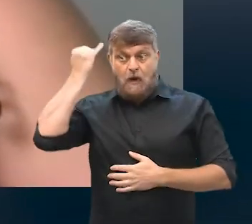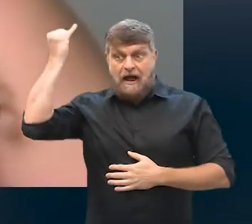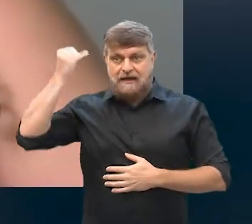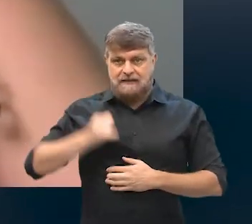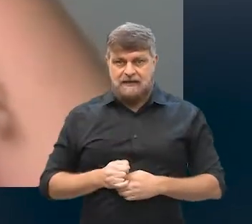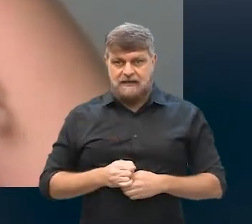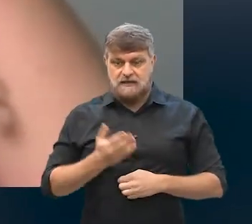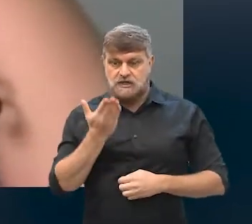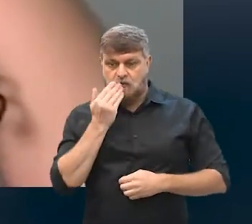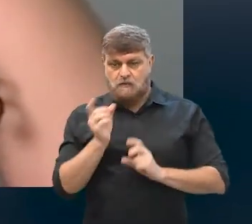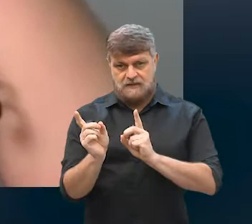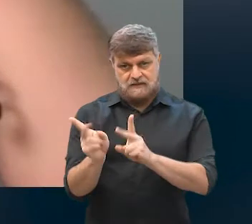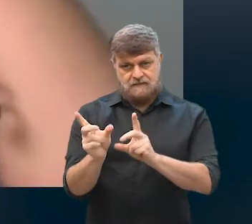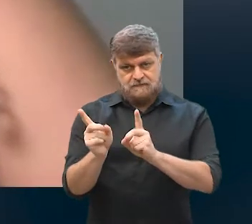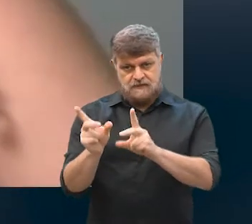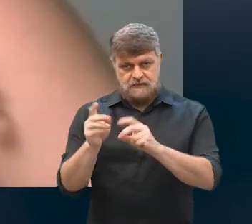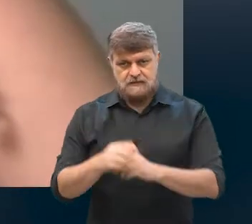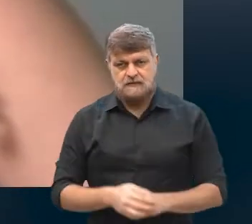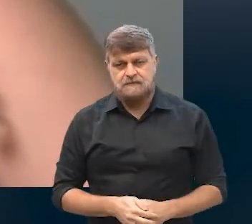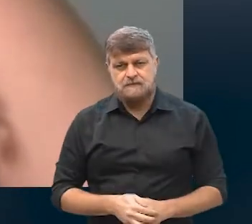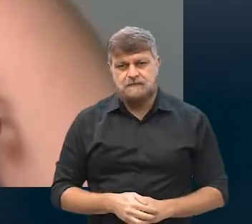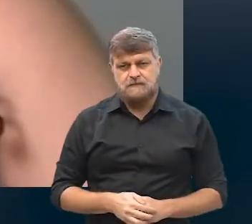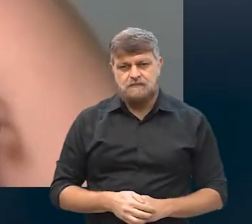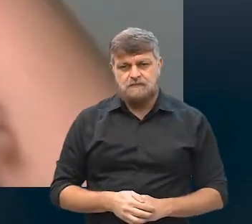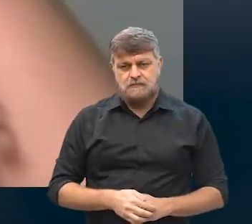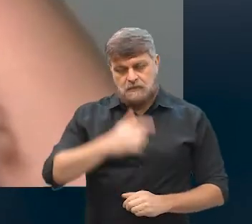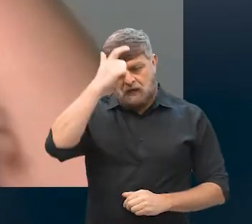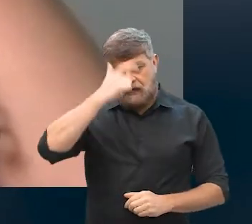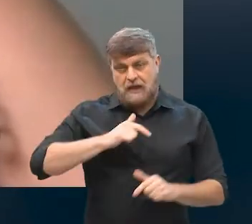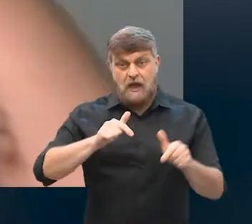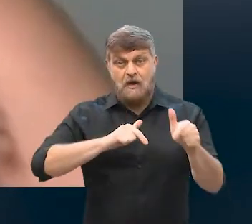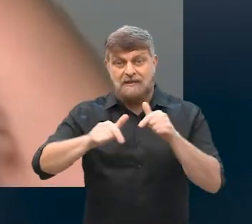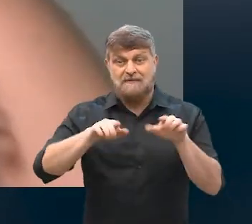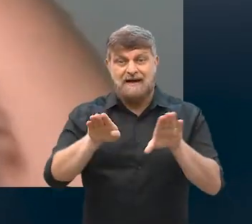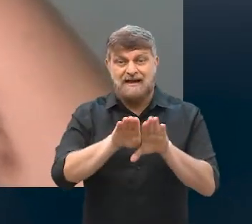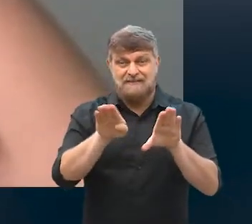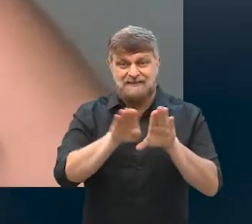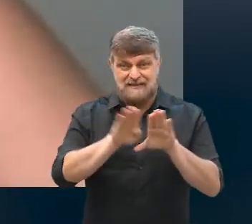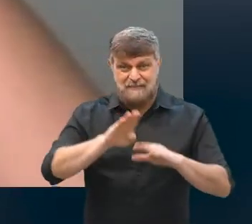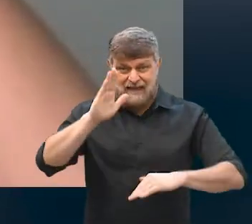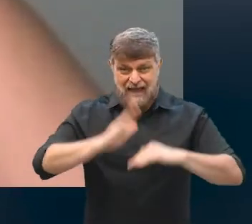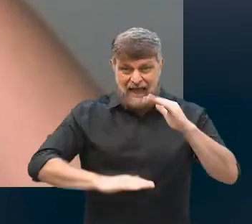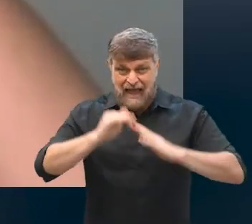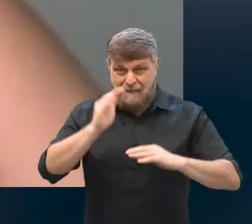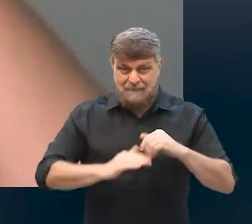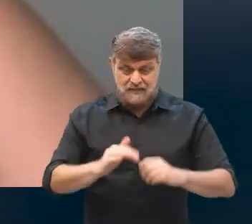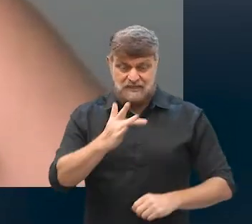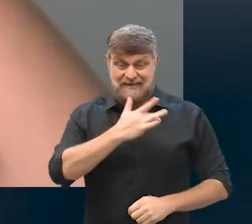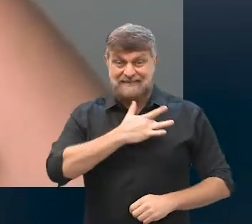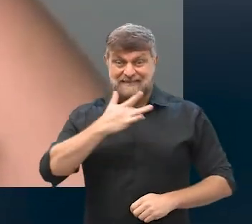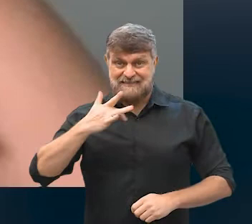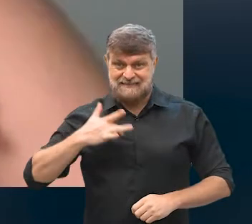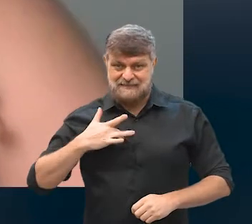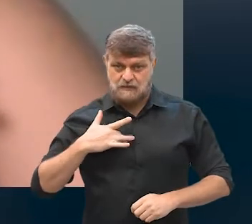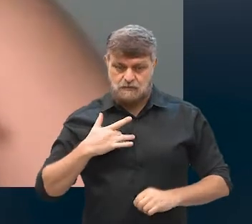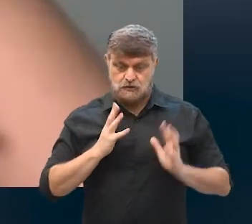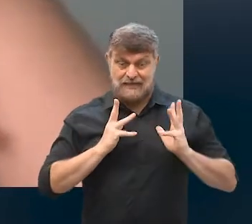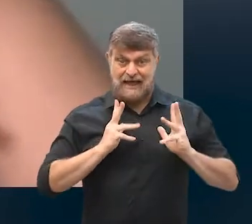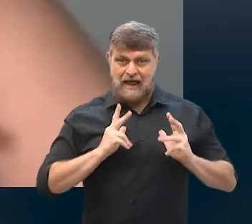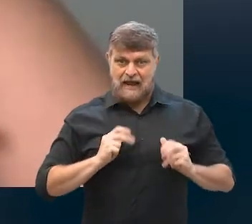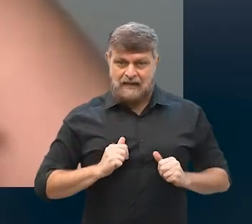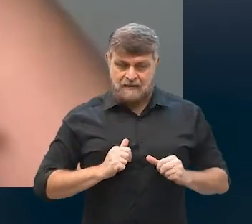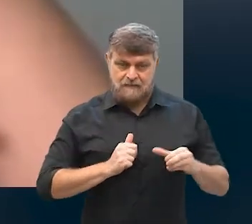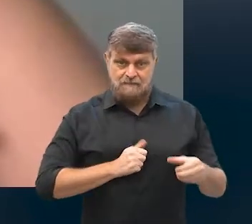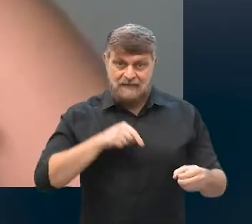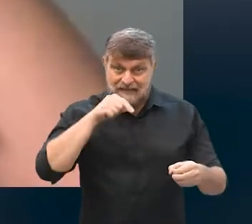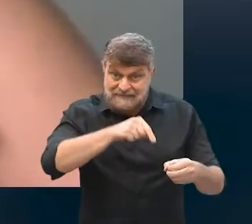idealizado. Além disso, a gente também trabalha muito a padronização dos procedimentos higiênicos sanitários, que hoje estão em alta